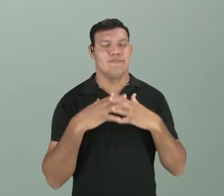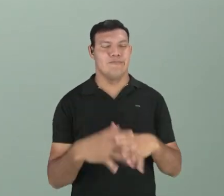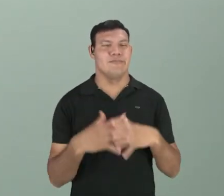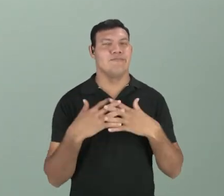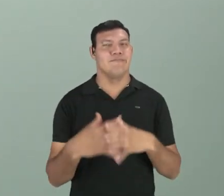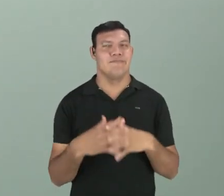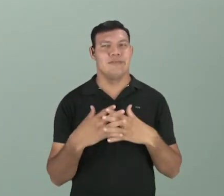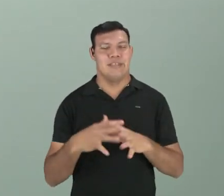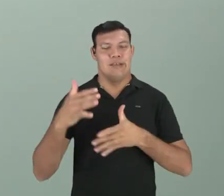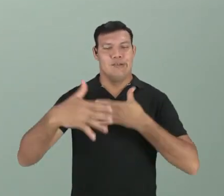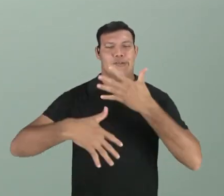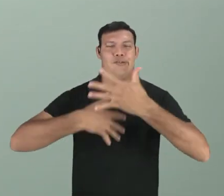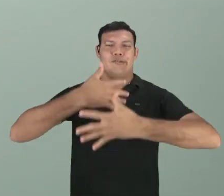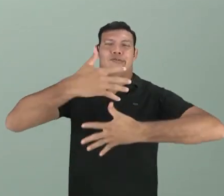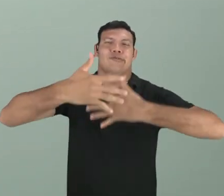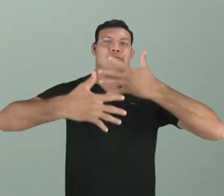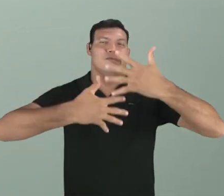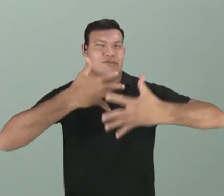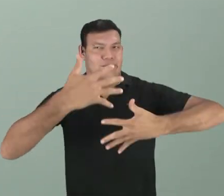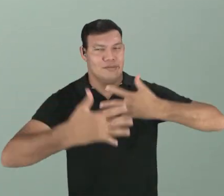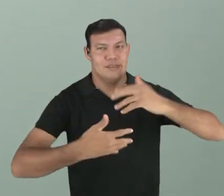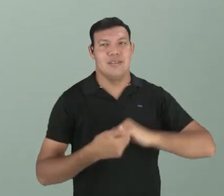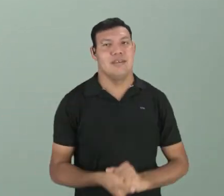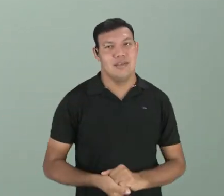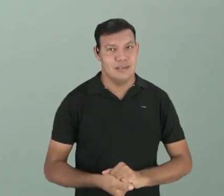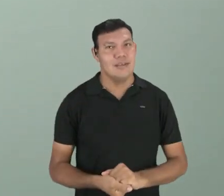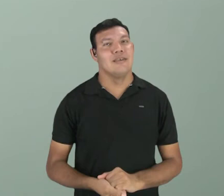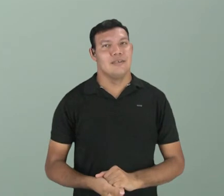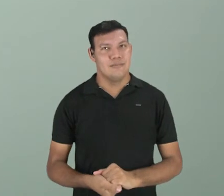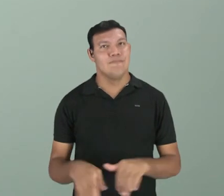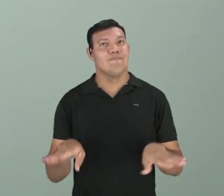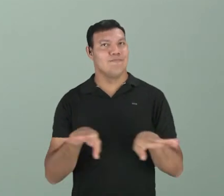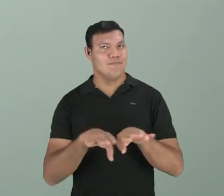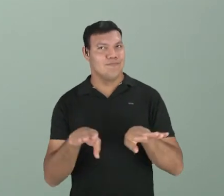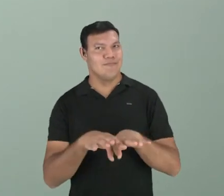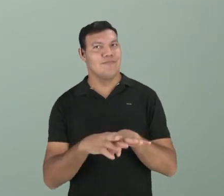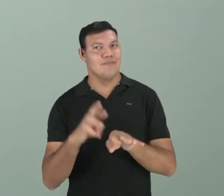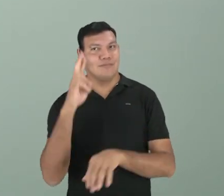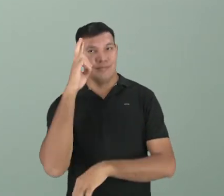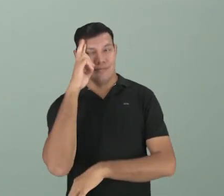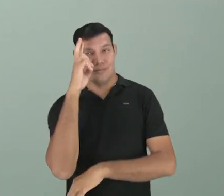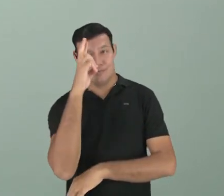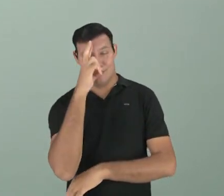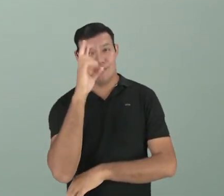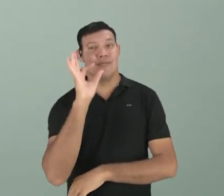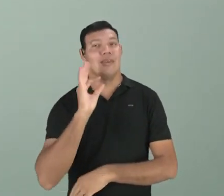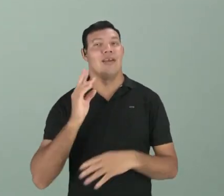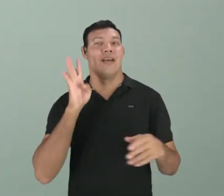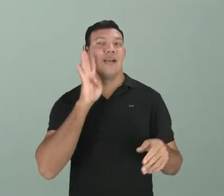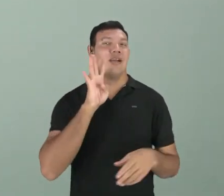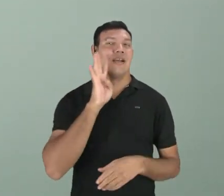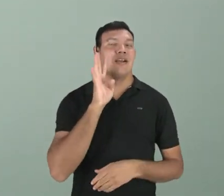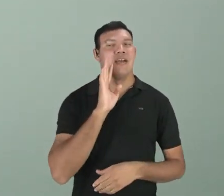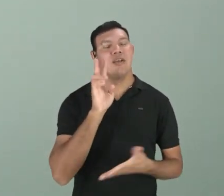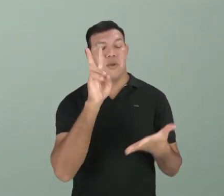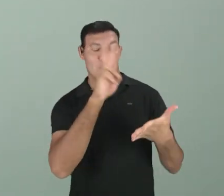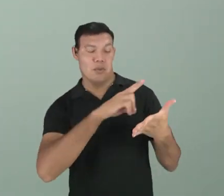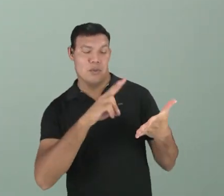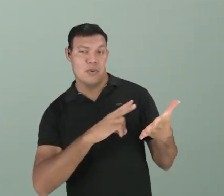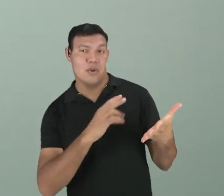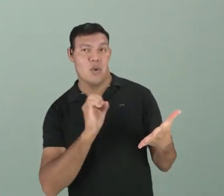e faz uma confusão, mistura tudo. Também é uma história muito engraçada que vale a pena ler ou